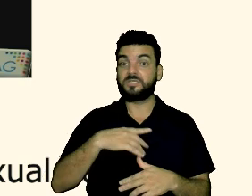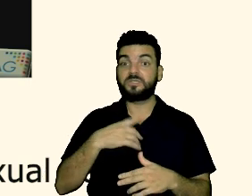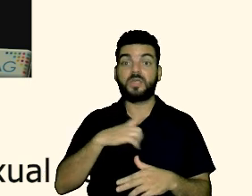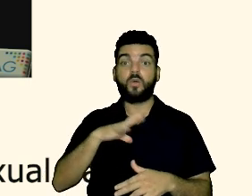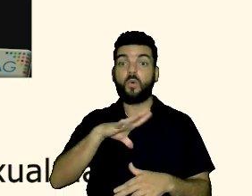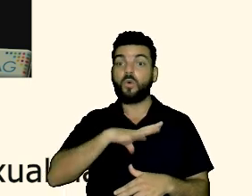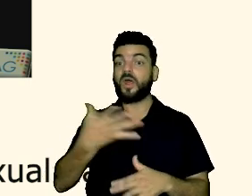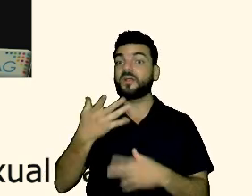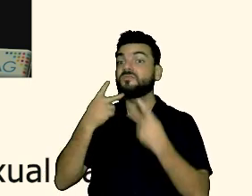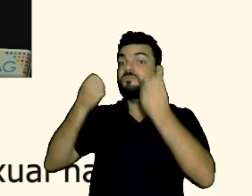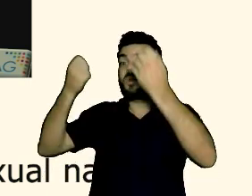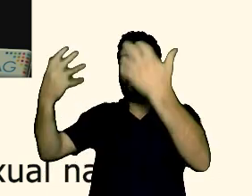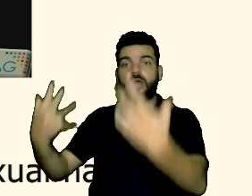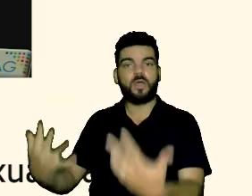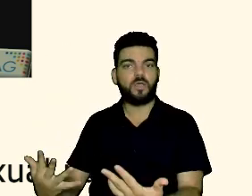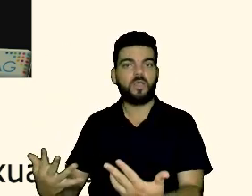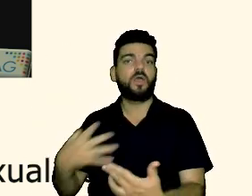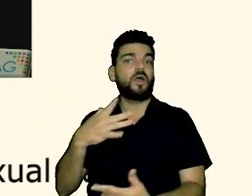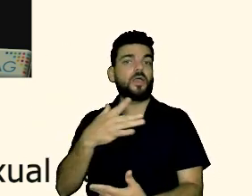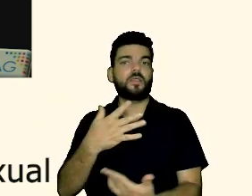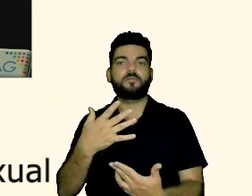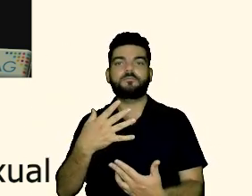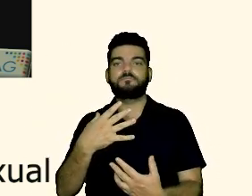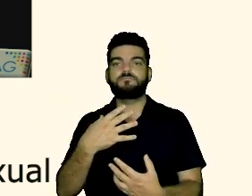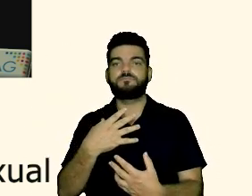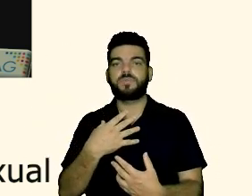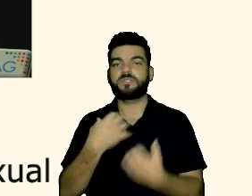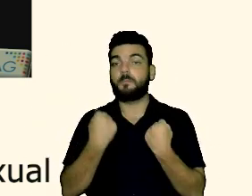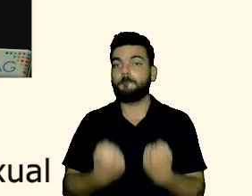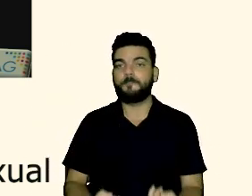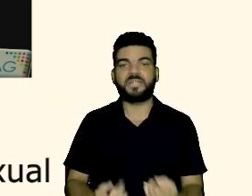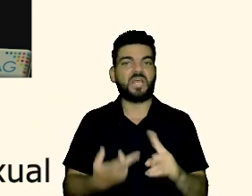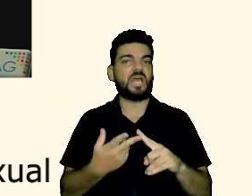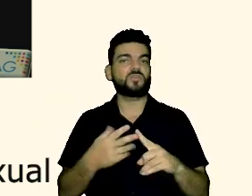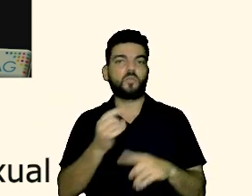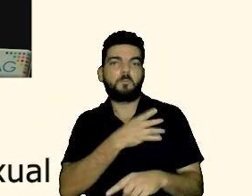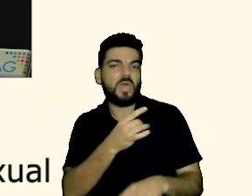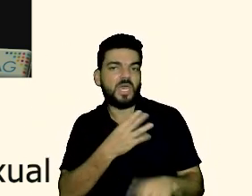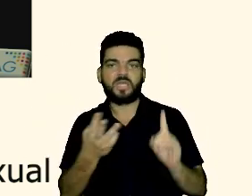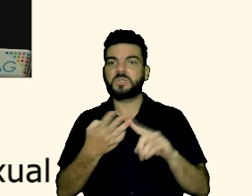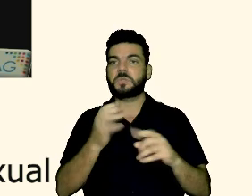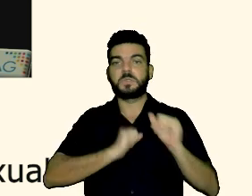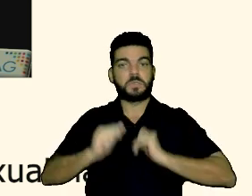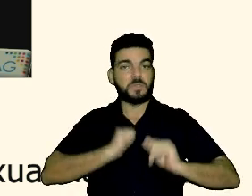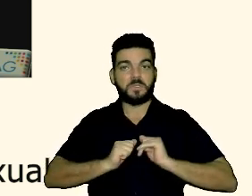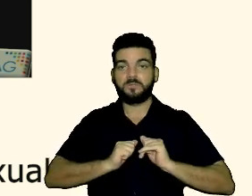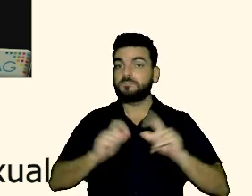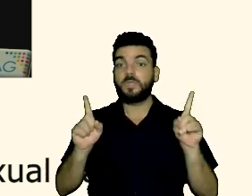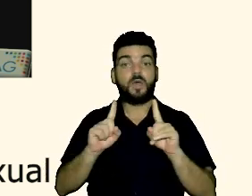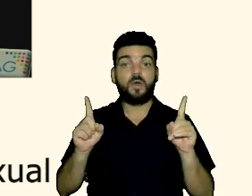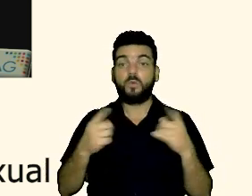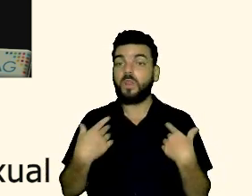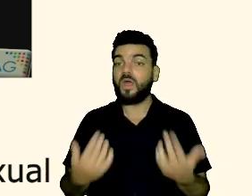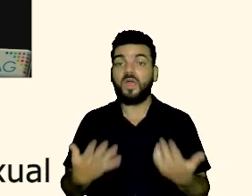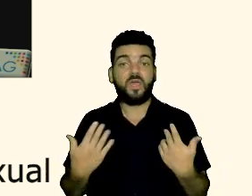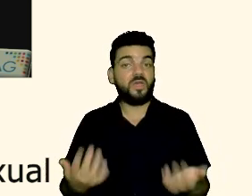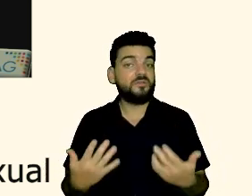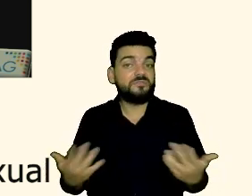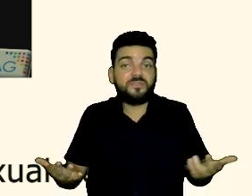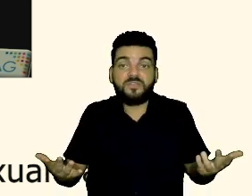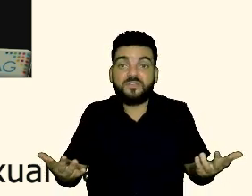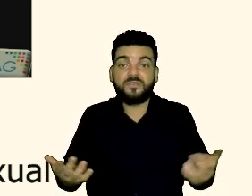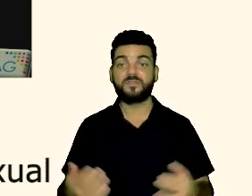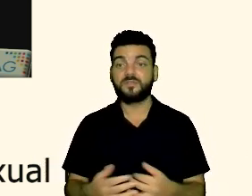tensão e de ansiedade, o que fala muito o autor anterior. Quanto melhor trabalhamos comunicação